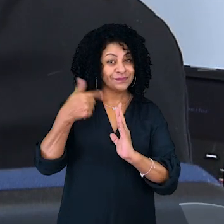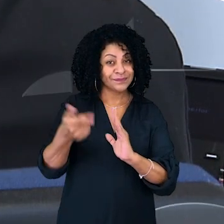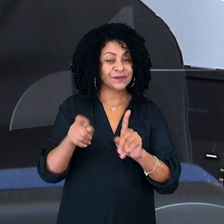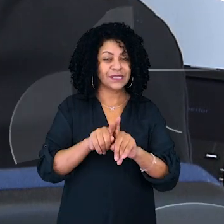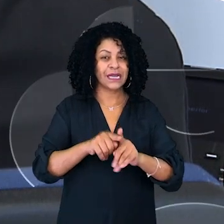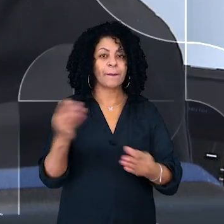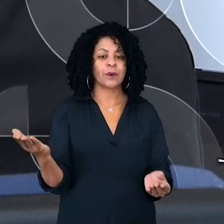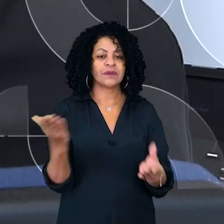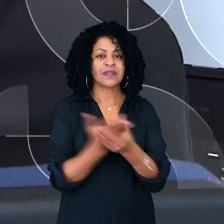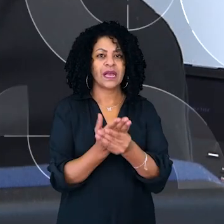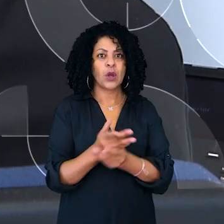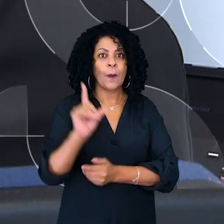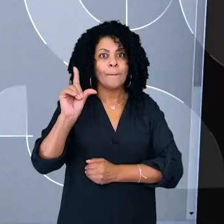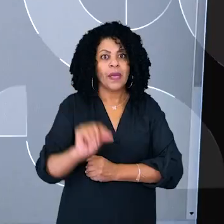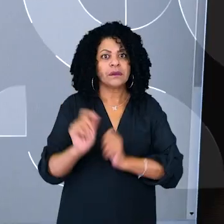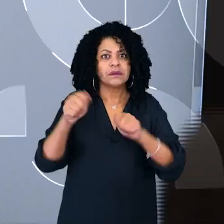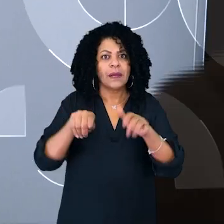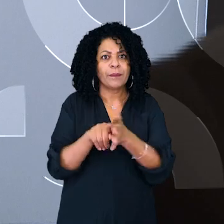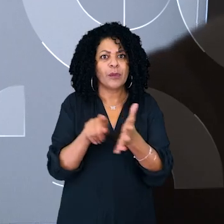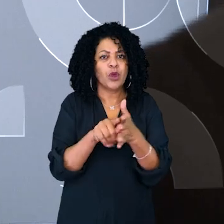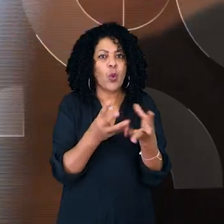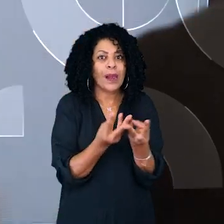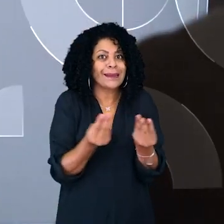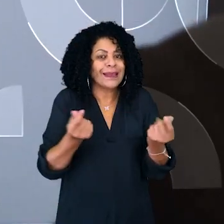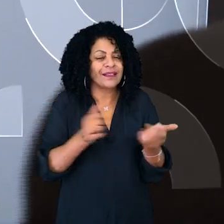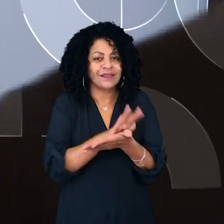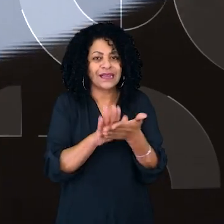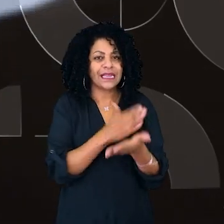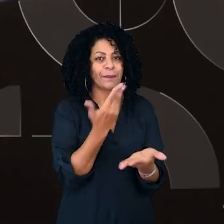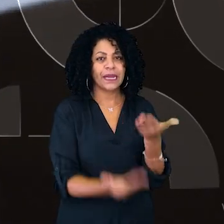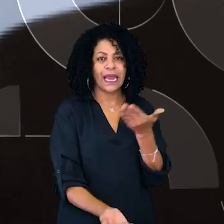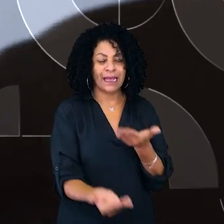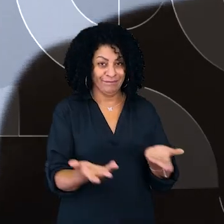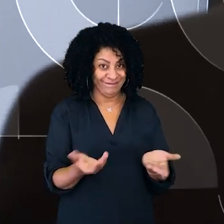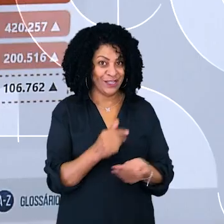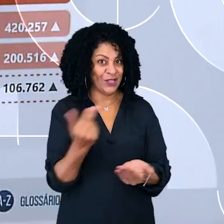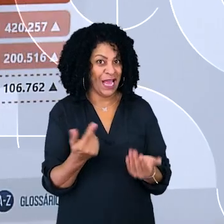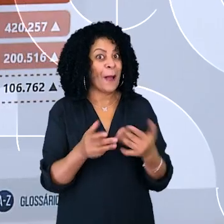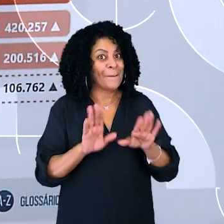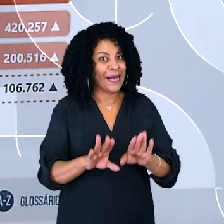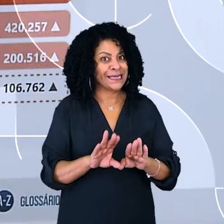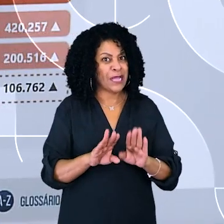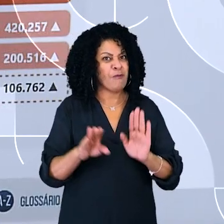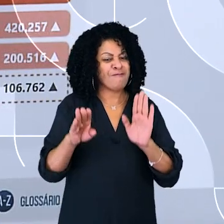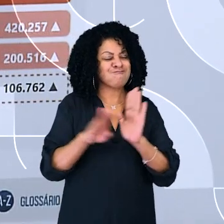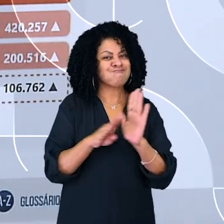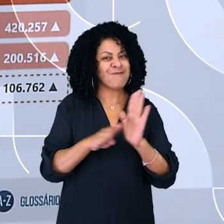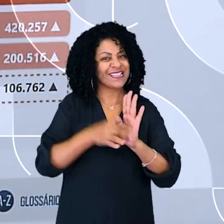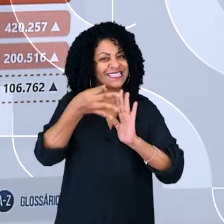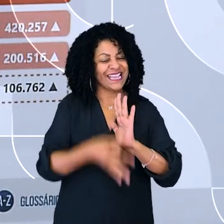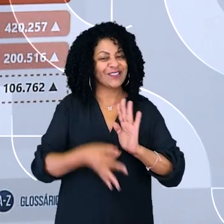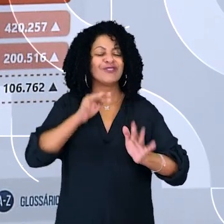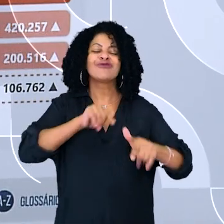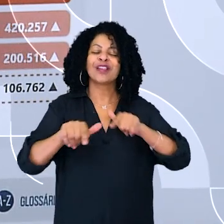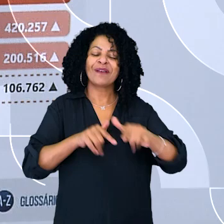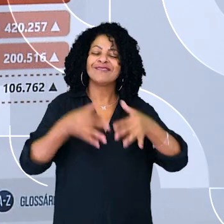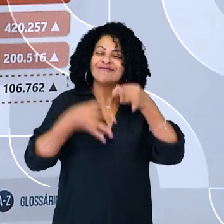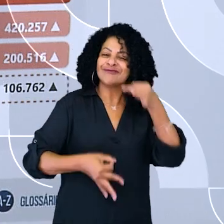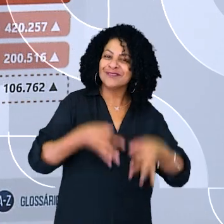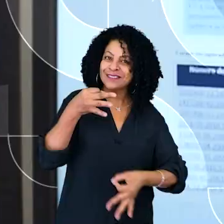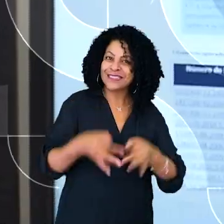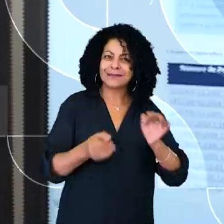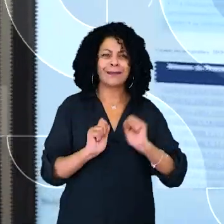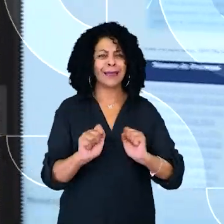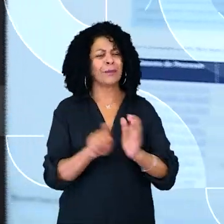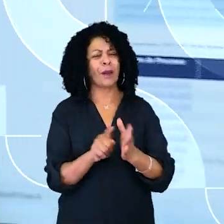julgar mais processos em menos tempo, sem perder qualidade nas decisões proferidas, é uma das metas da Justiça do Trabalho. Afinal,